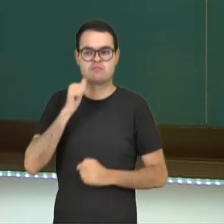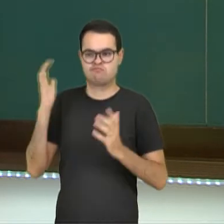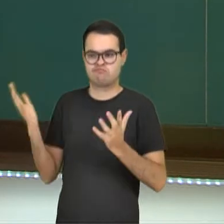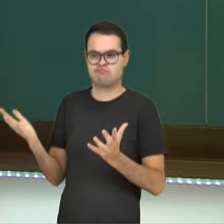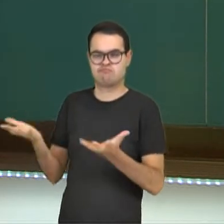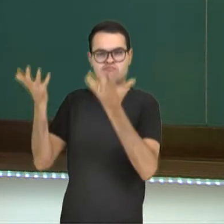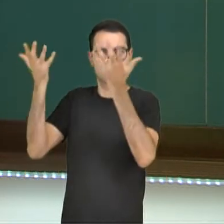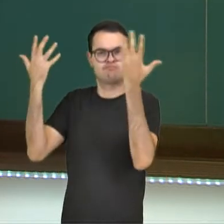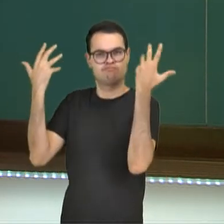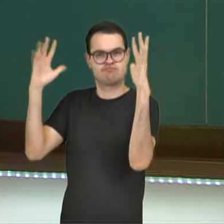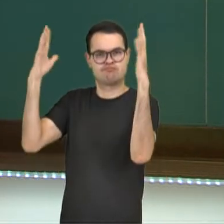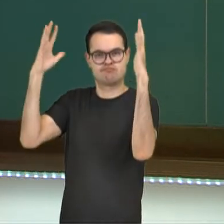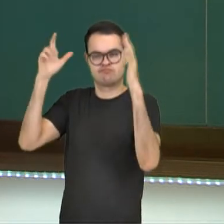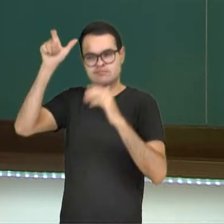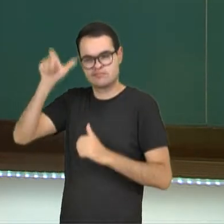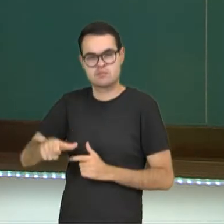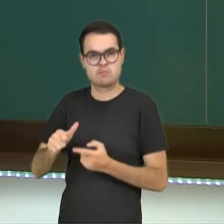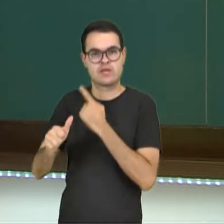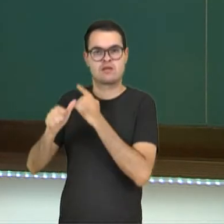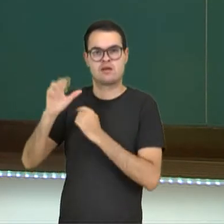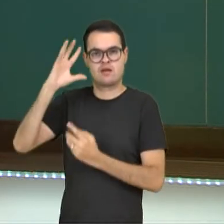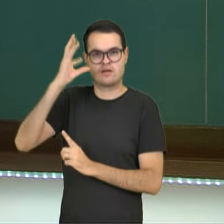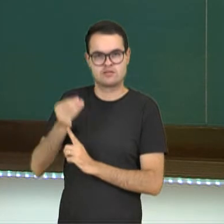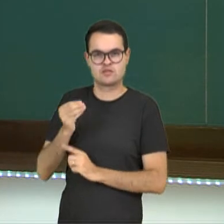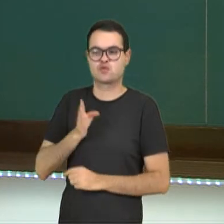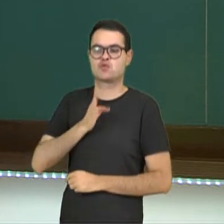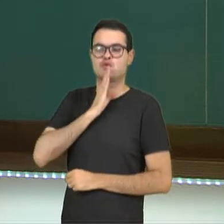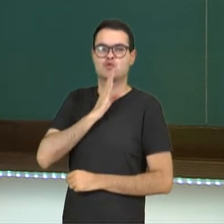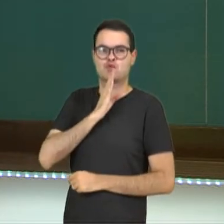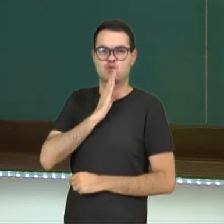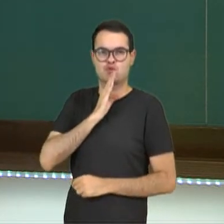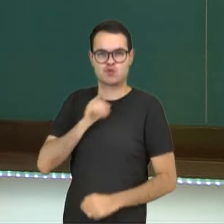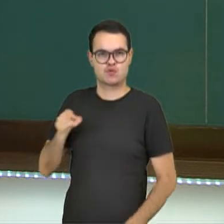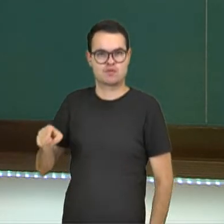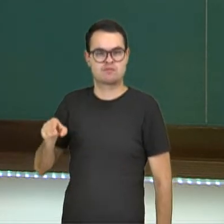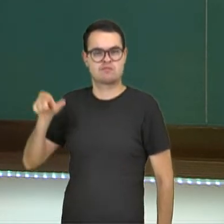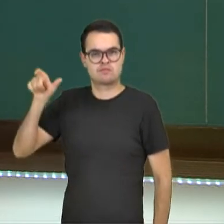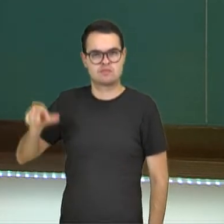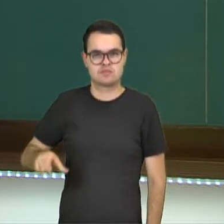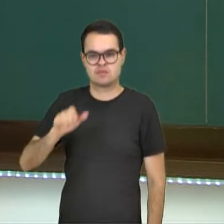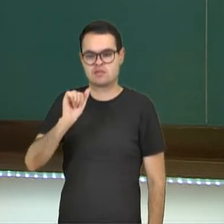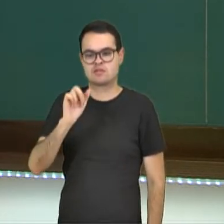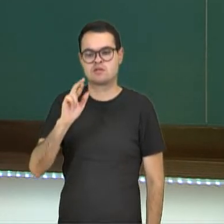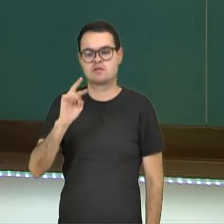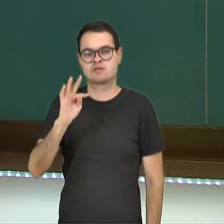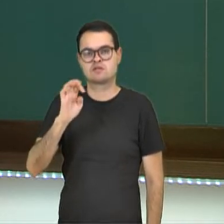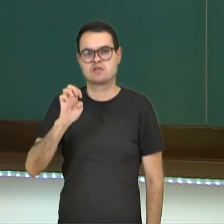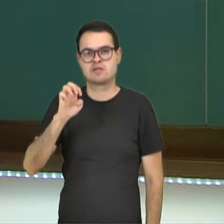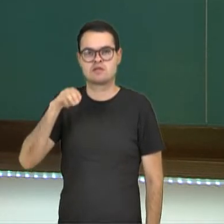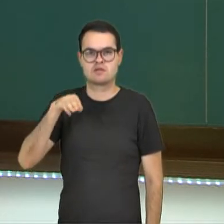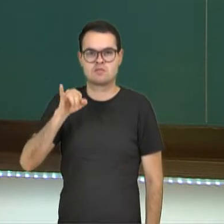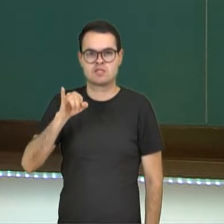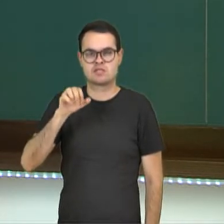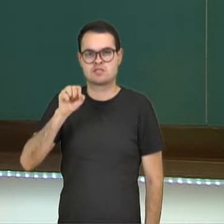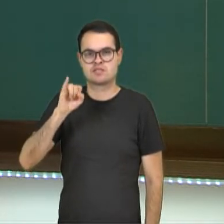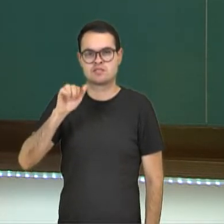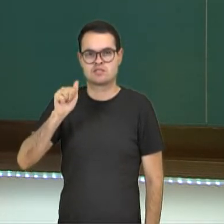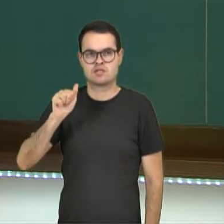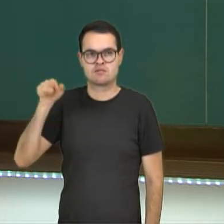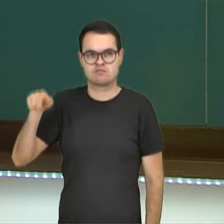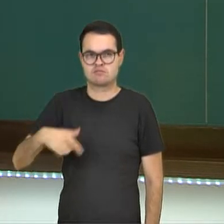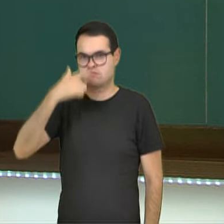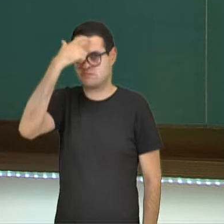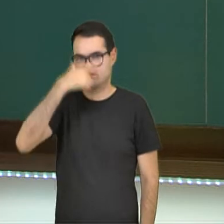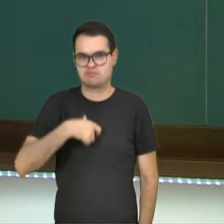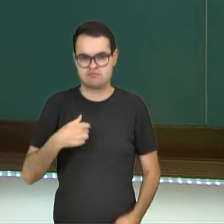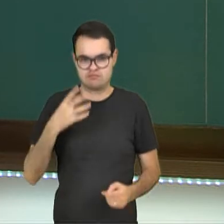artista na história da humanidade a ser reconhecida, a gente ter um nome, né? A Artemisia Gentileschi, que ela se